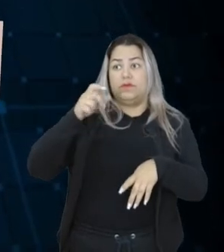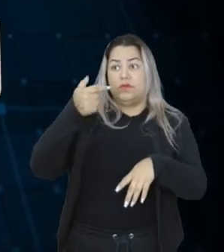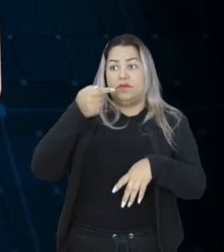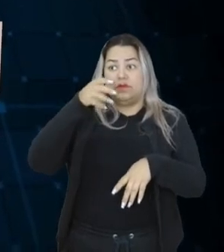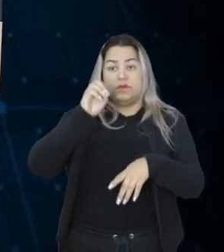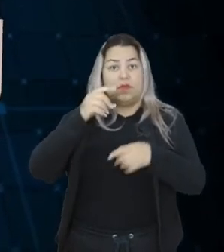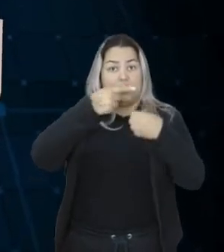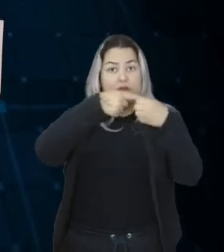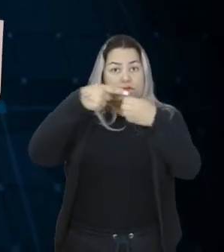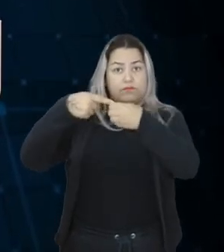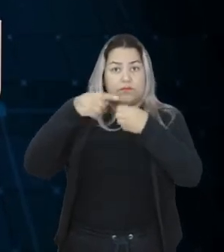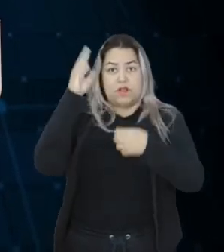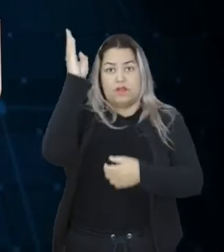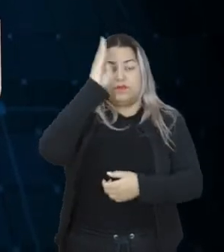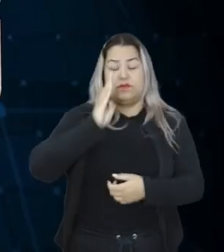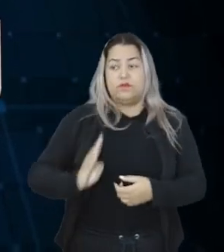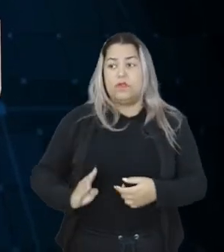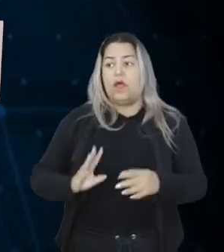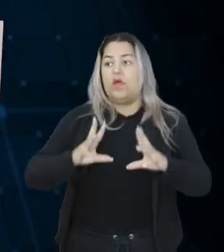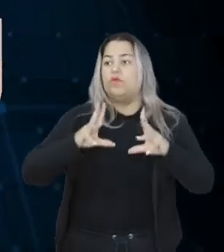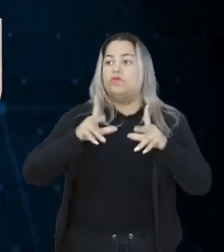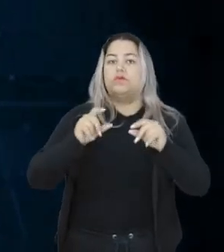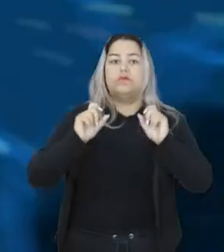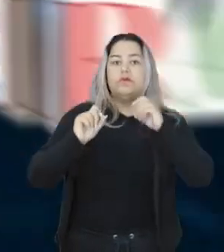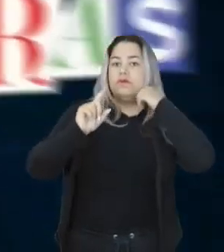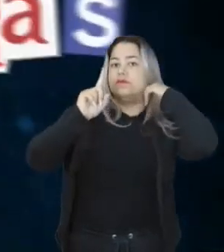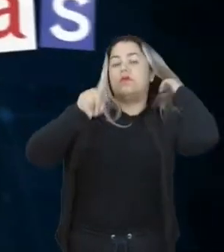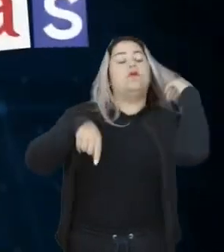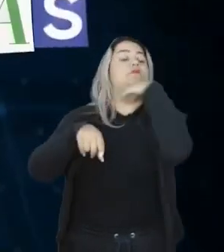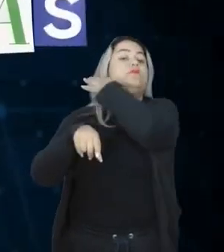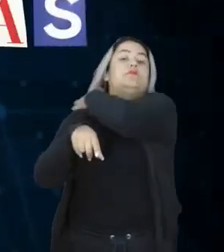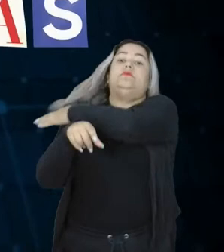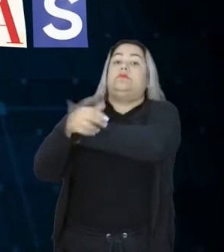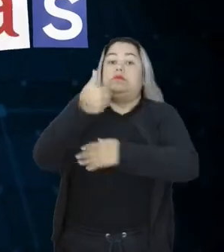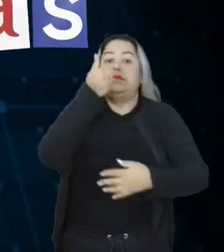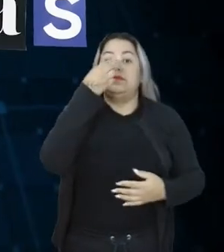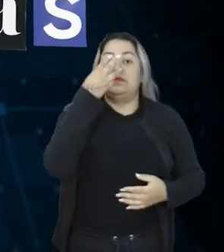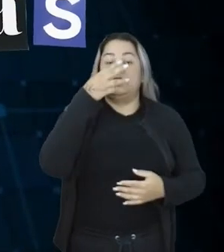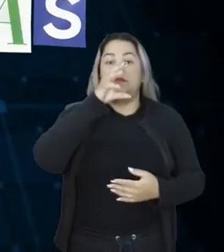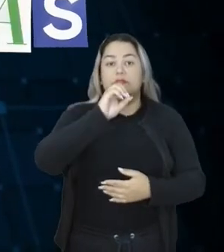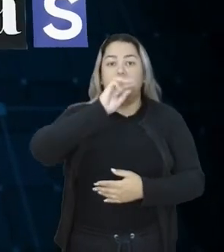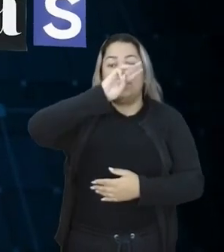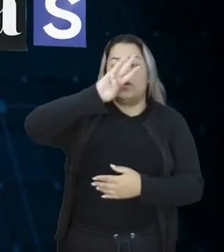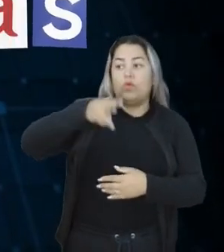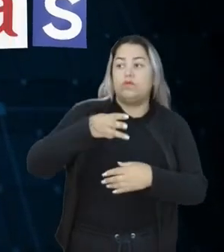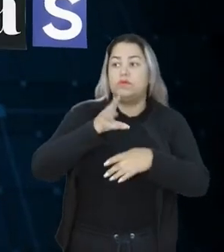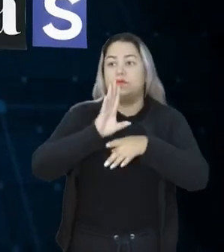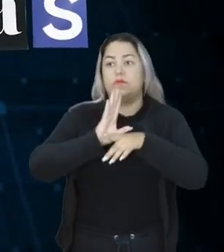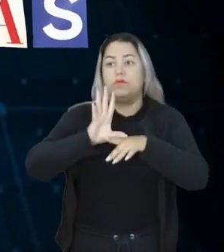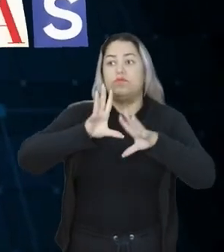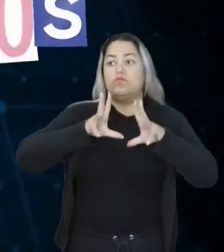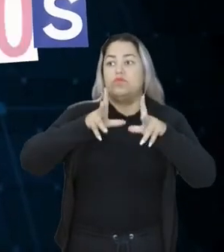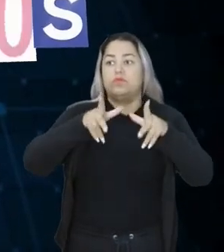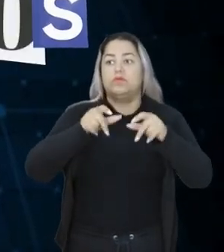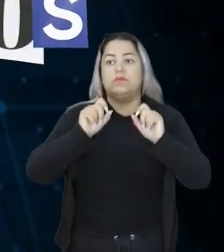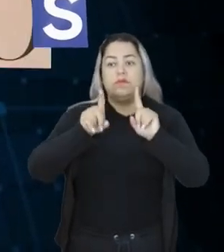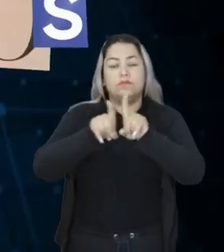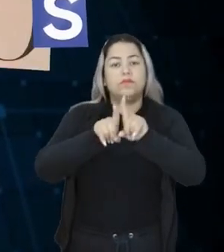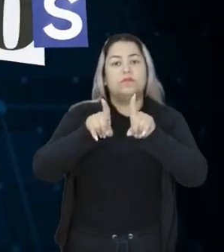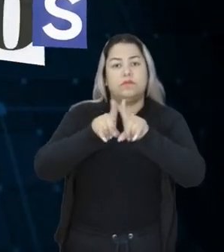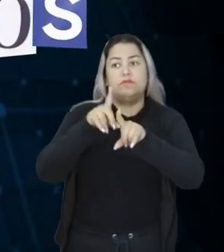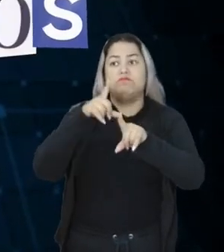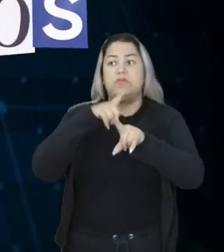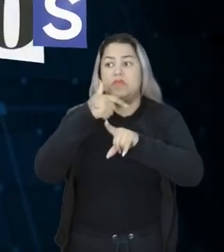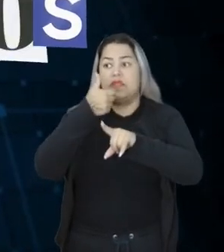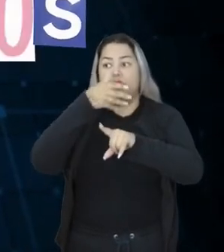5.570 cidades brasileiras. Ao todo, serão eleitos cerca de 30.500 conselheiros e conselheiras que tomarão posse